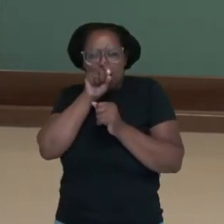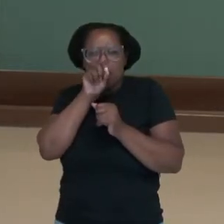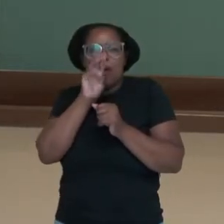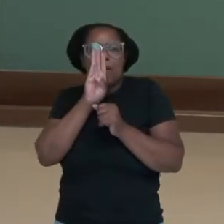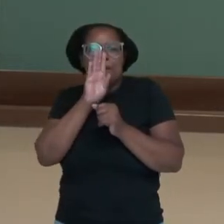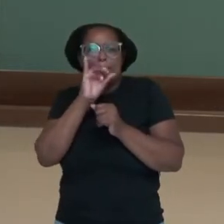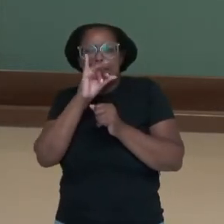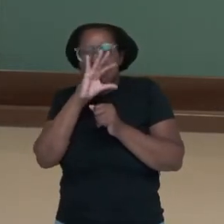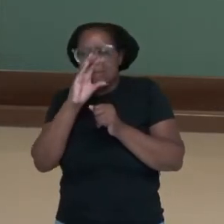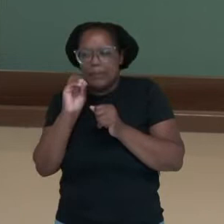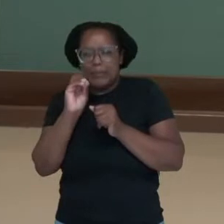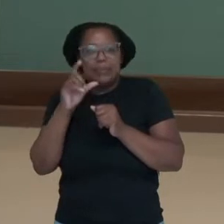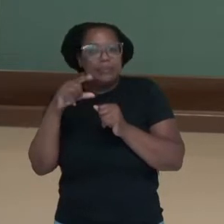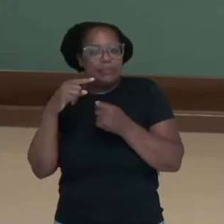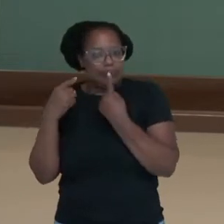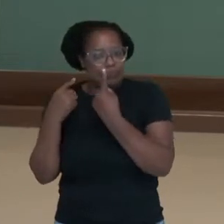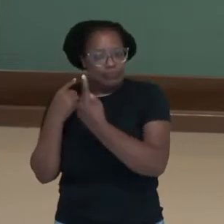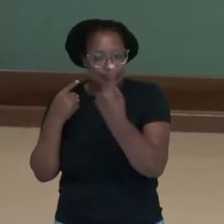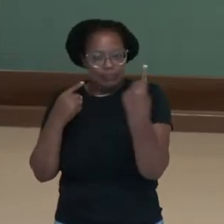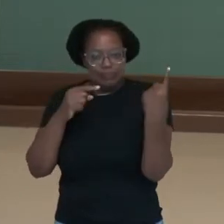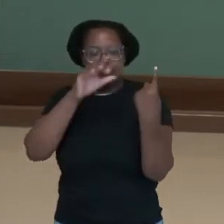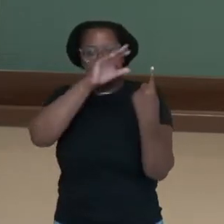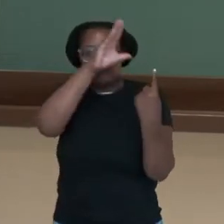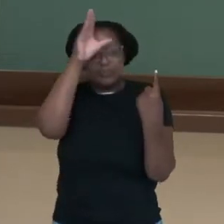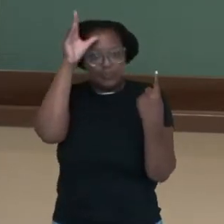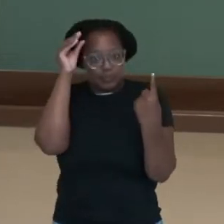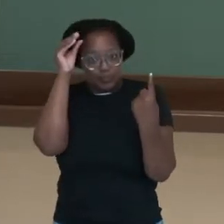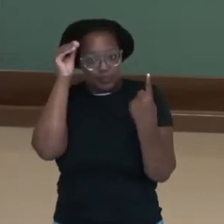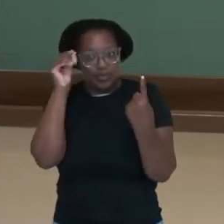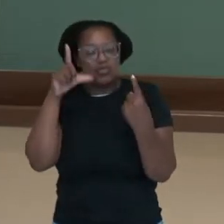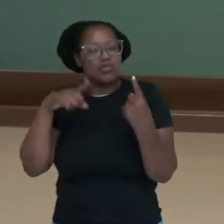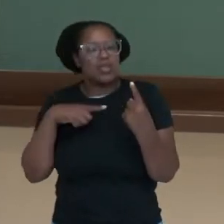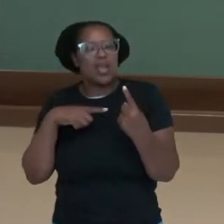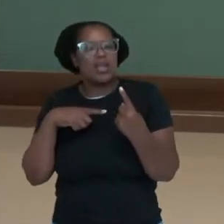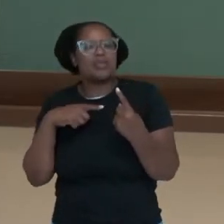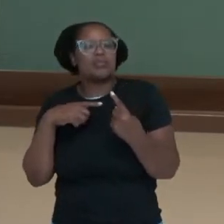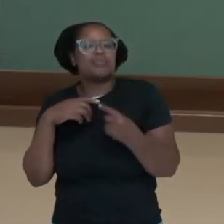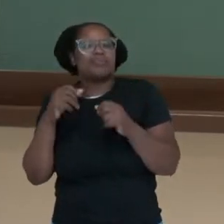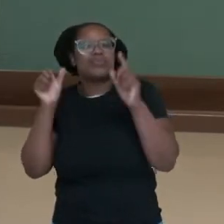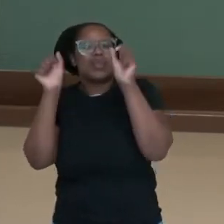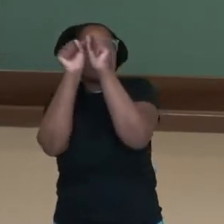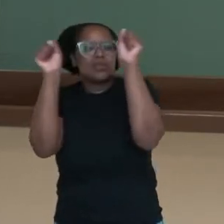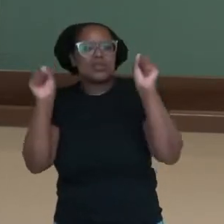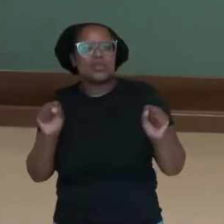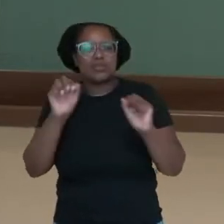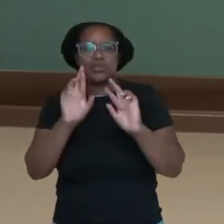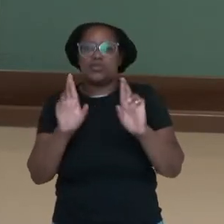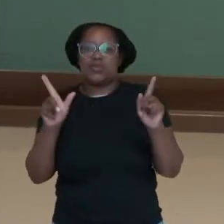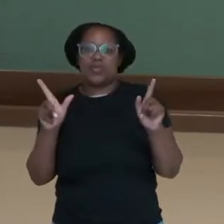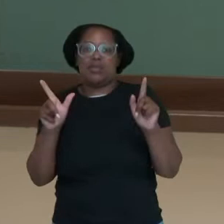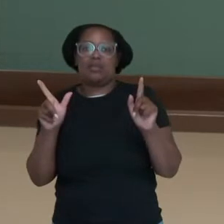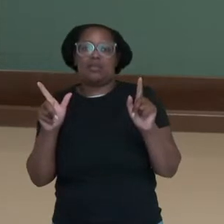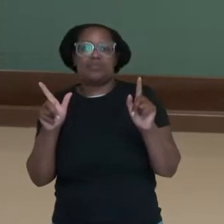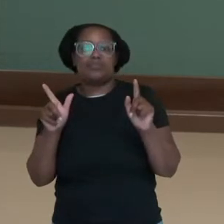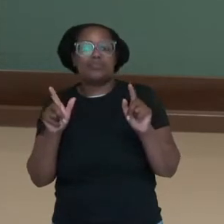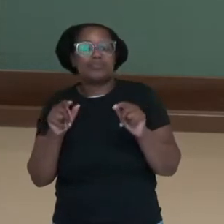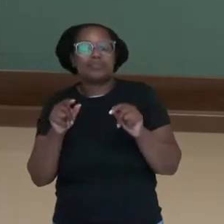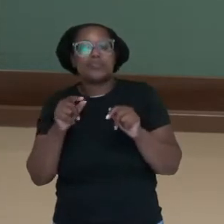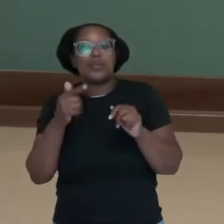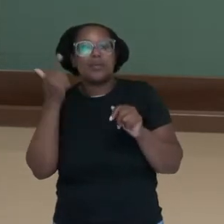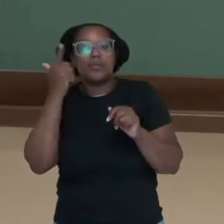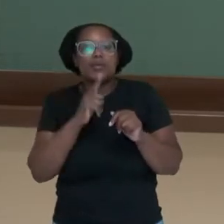cada ser tem o seu sistema digestório, todo o seu aparato para se alimentar, adaptado para a sua